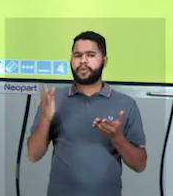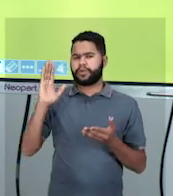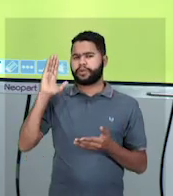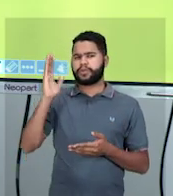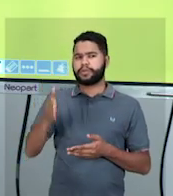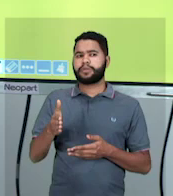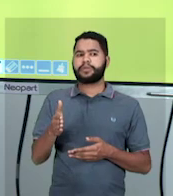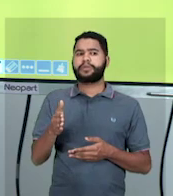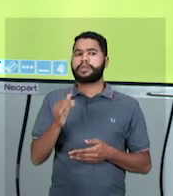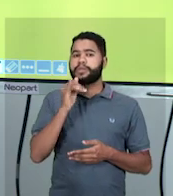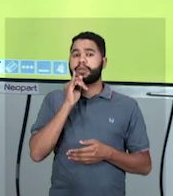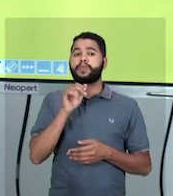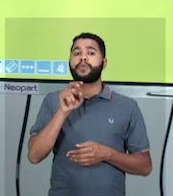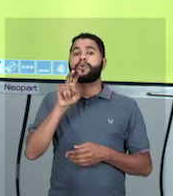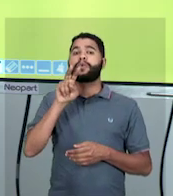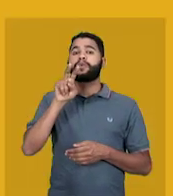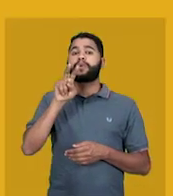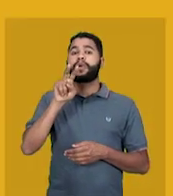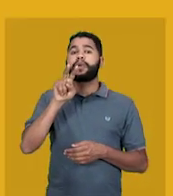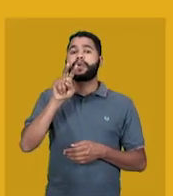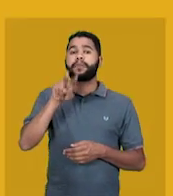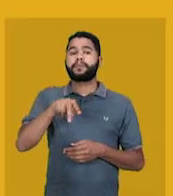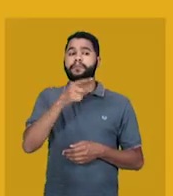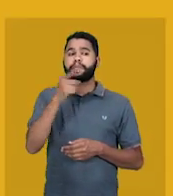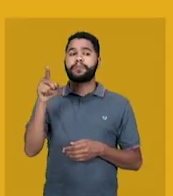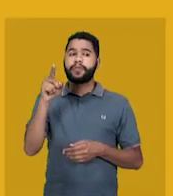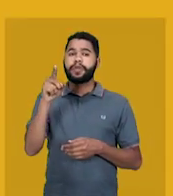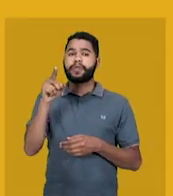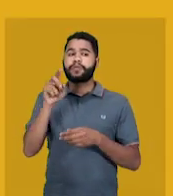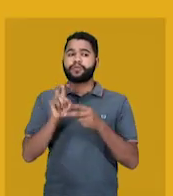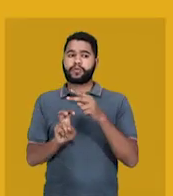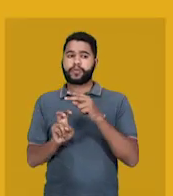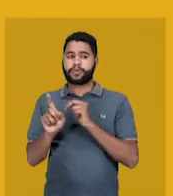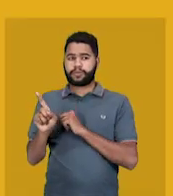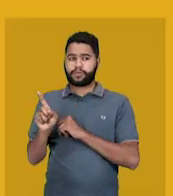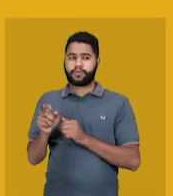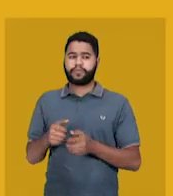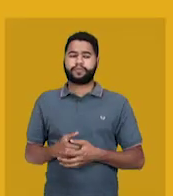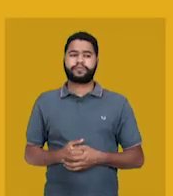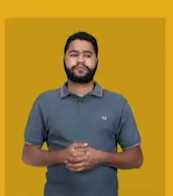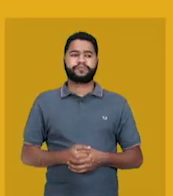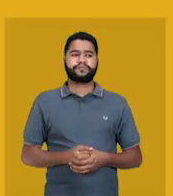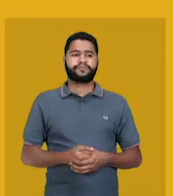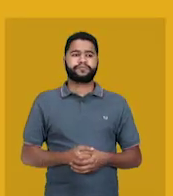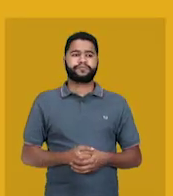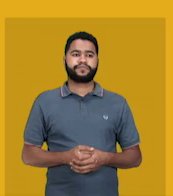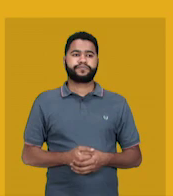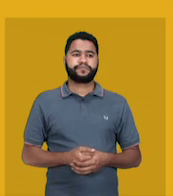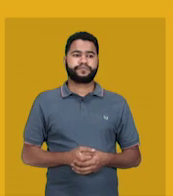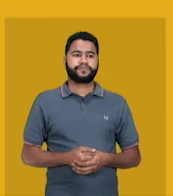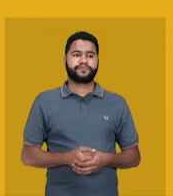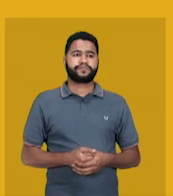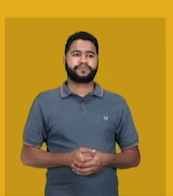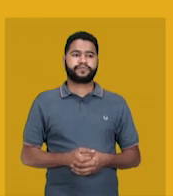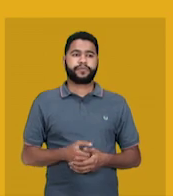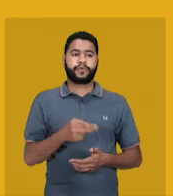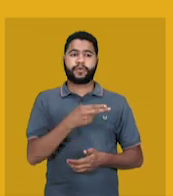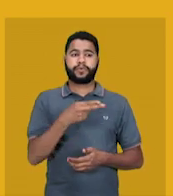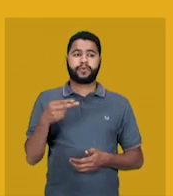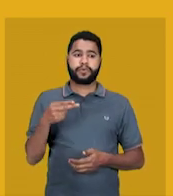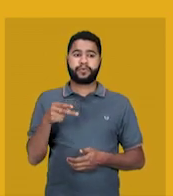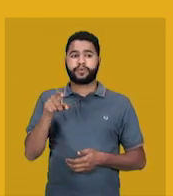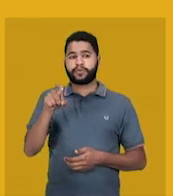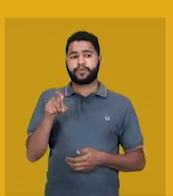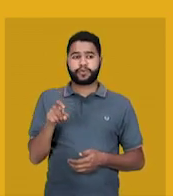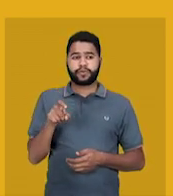direta o pi sobre 5 é um pe vou montar que a a nossa fração nem sobre pi =